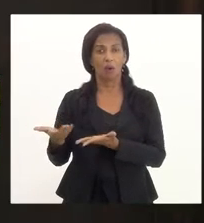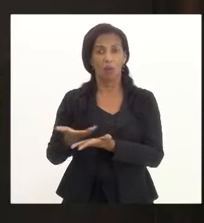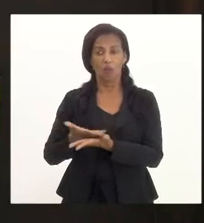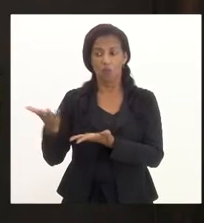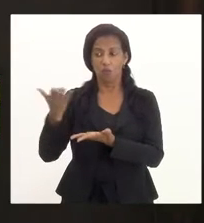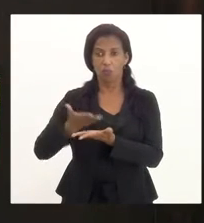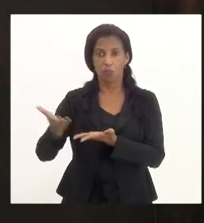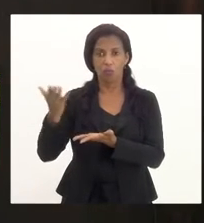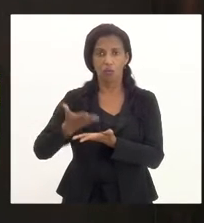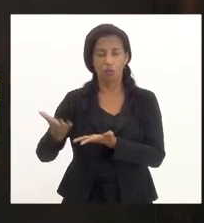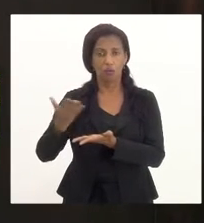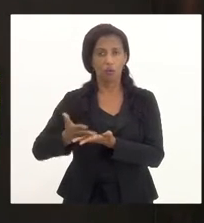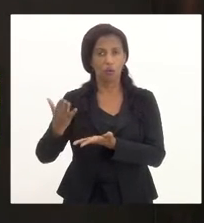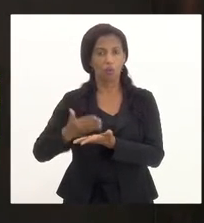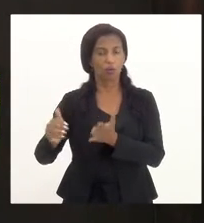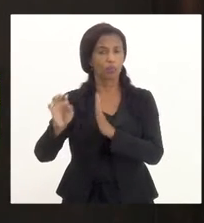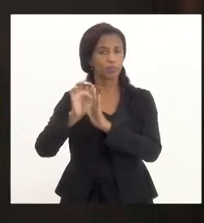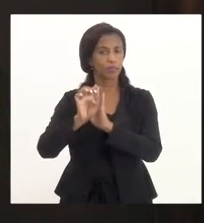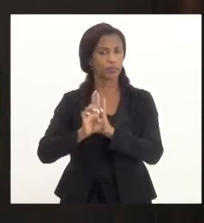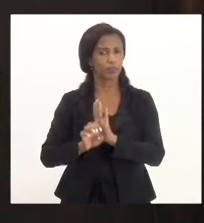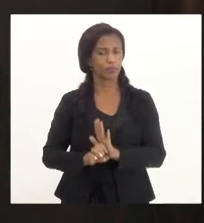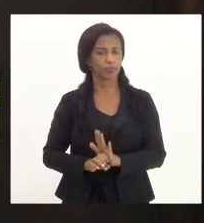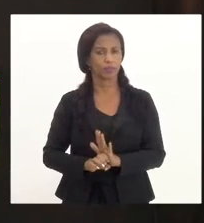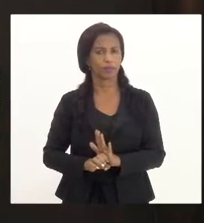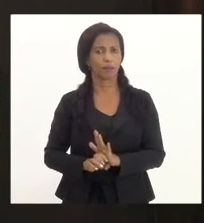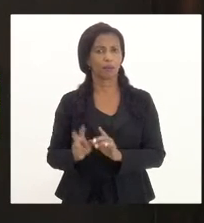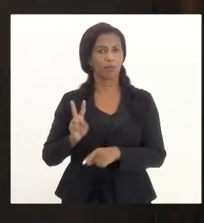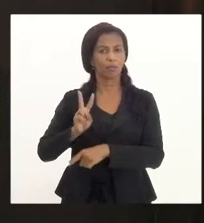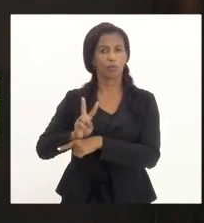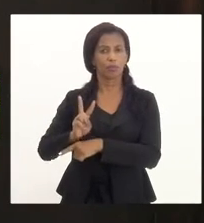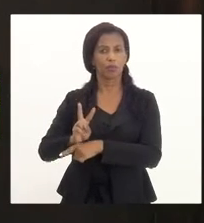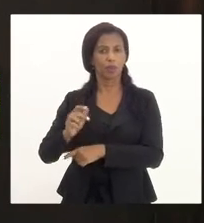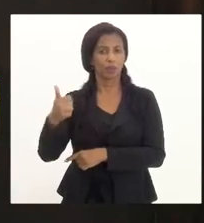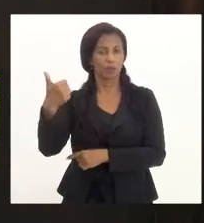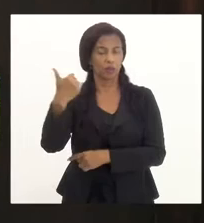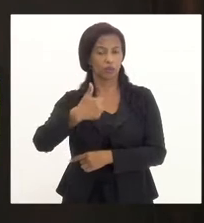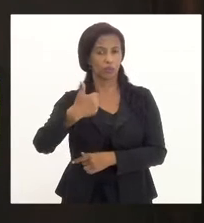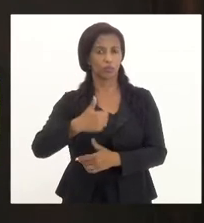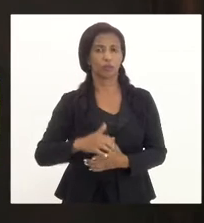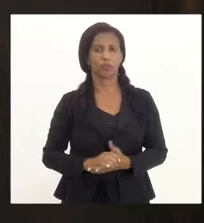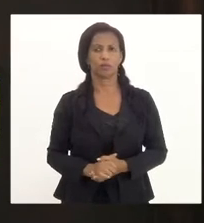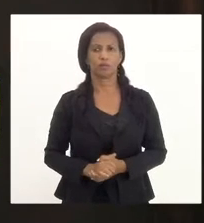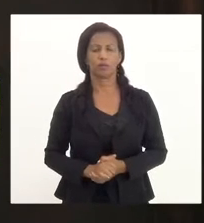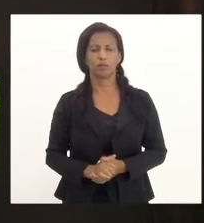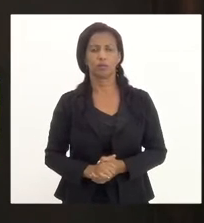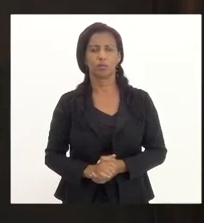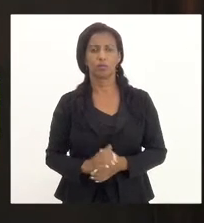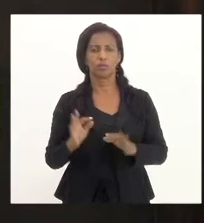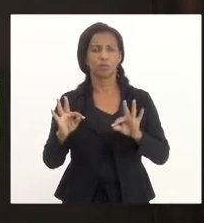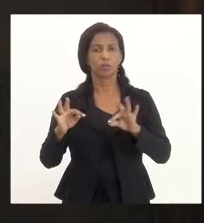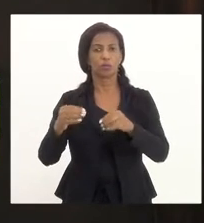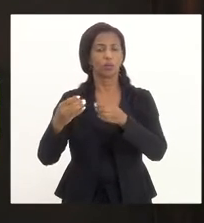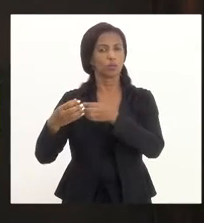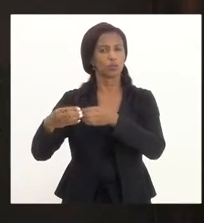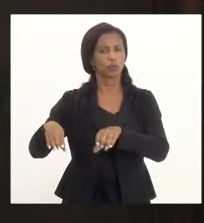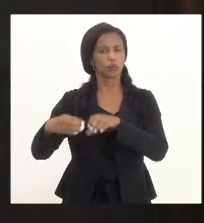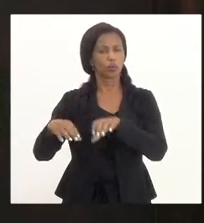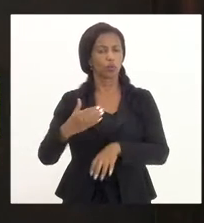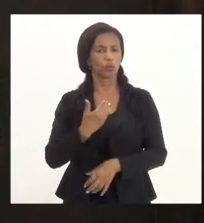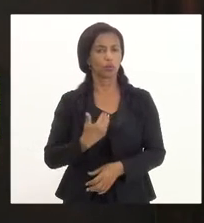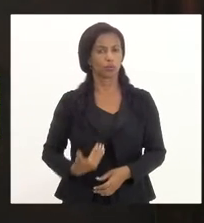visando exatamente preservar um todos os concursos